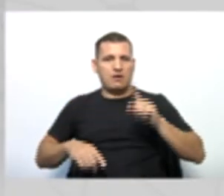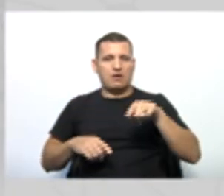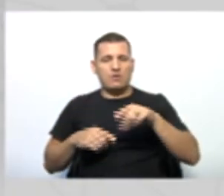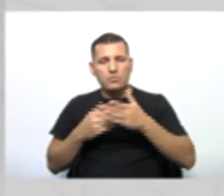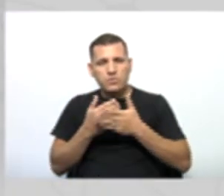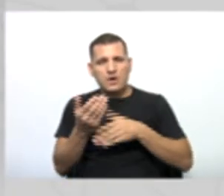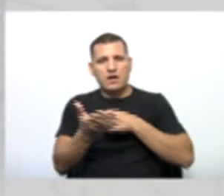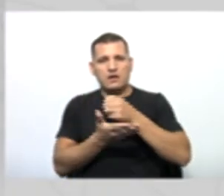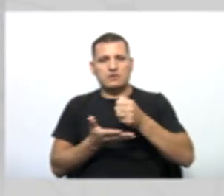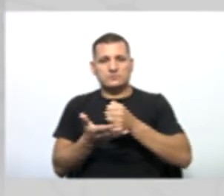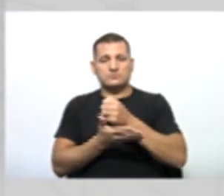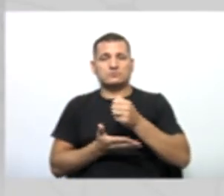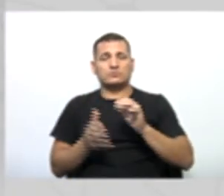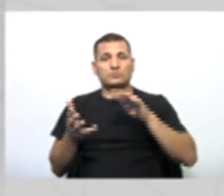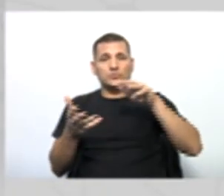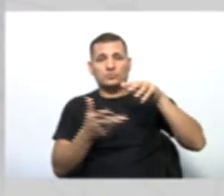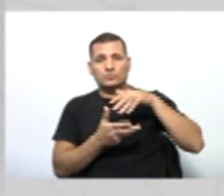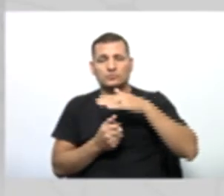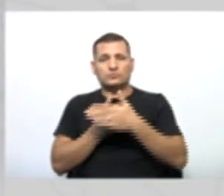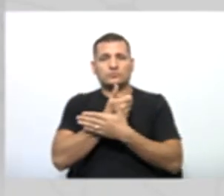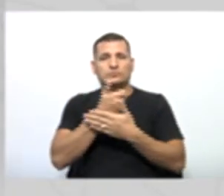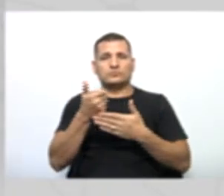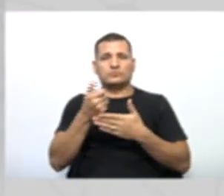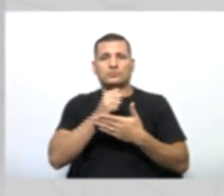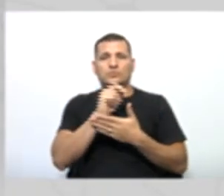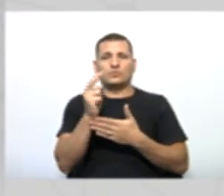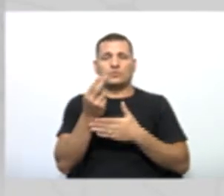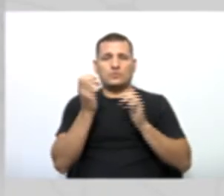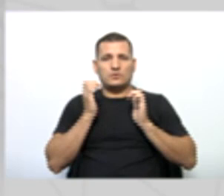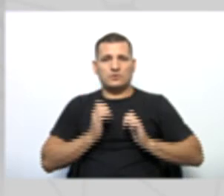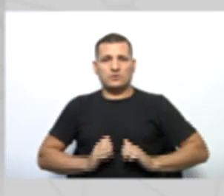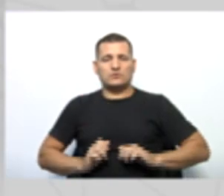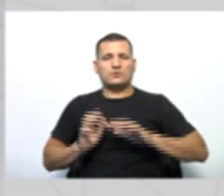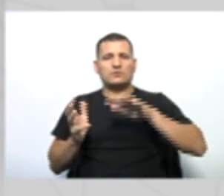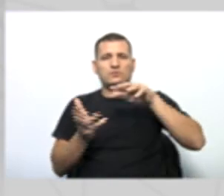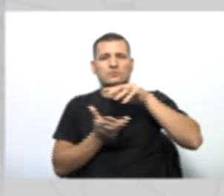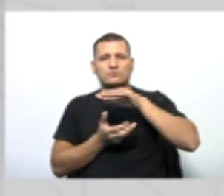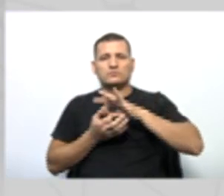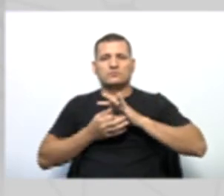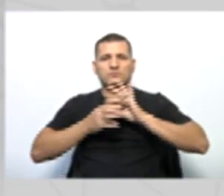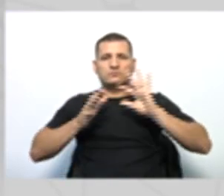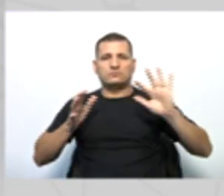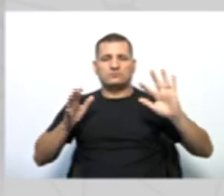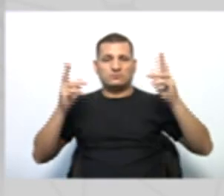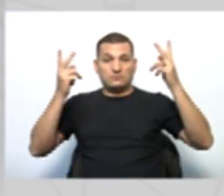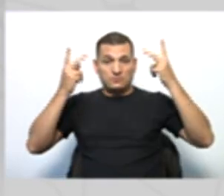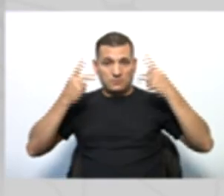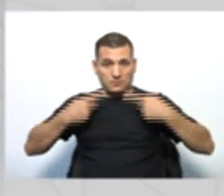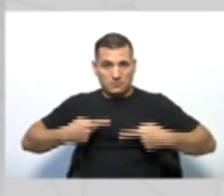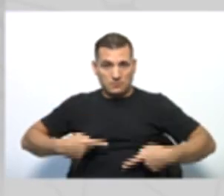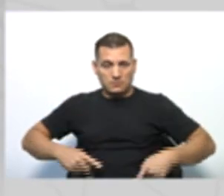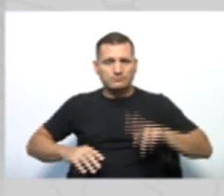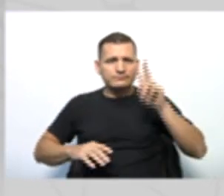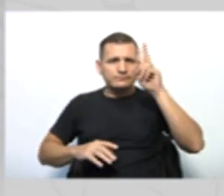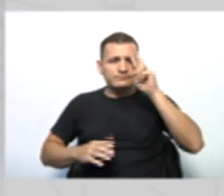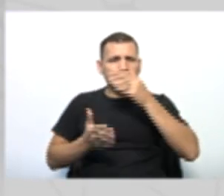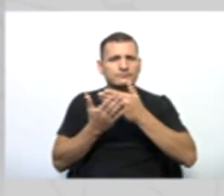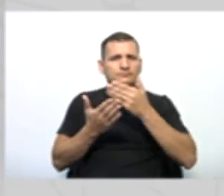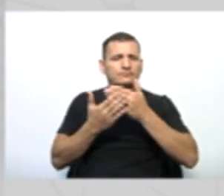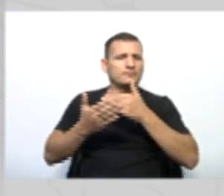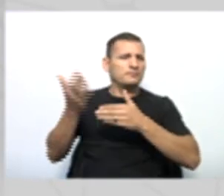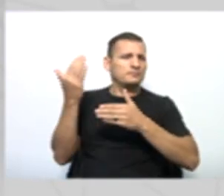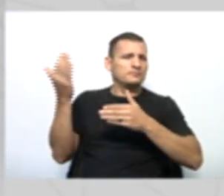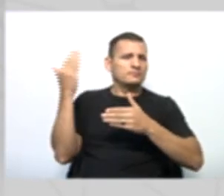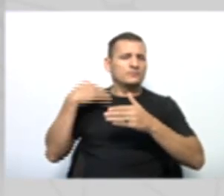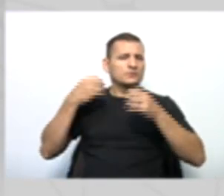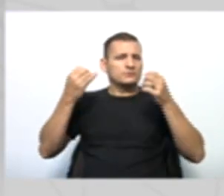da moralidade ou da ética é o mundo da liberdade humana. Então, lembra da aula passada que nós falamos que para